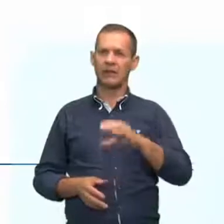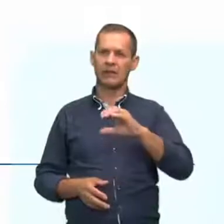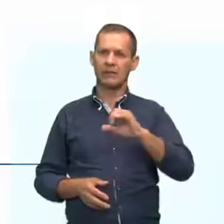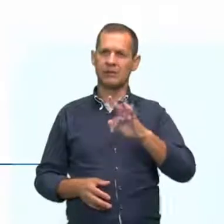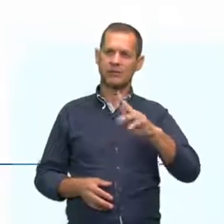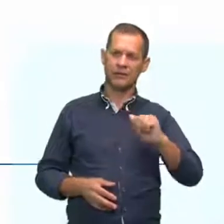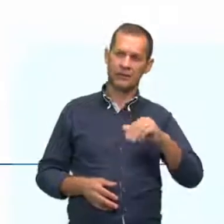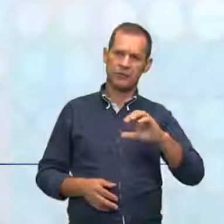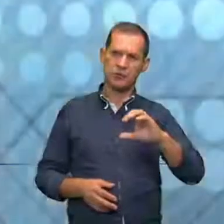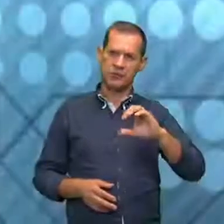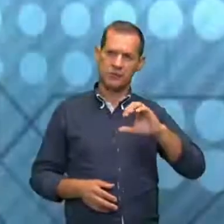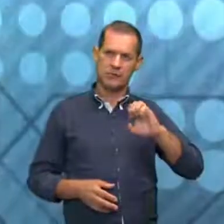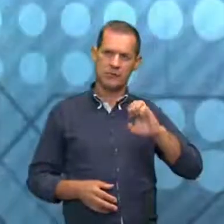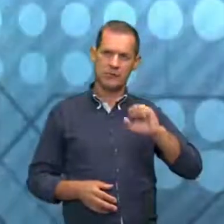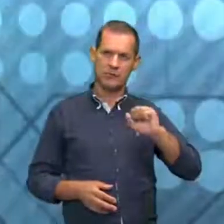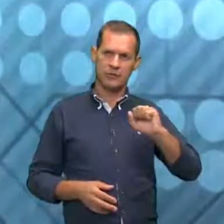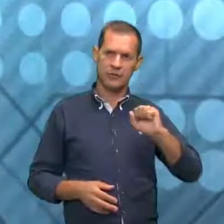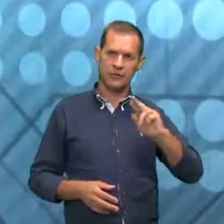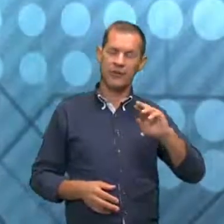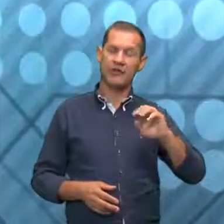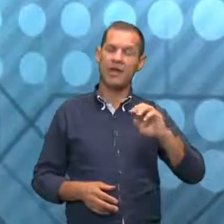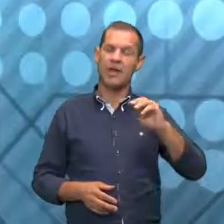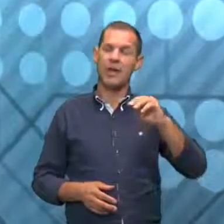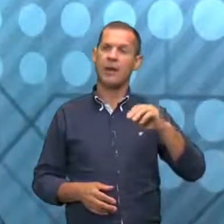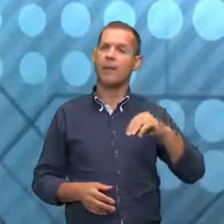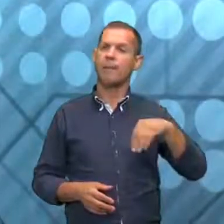César, ela é de passo N. Ela pode ser de passo 1,